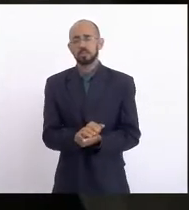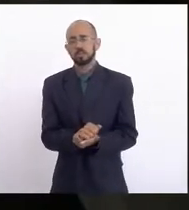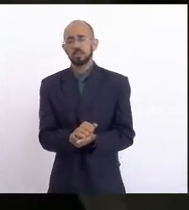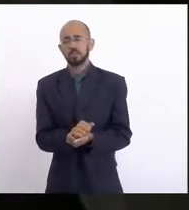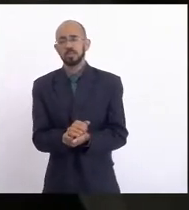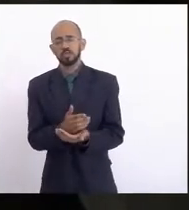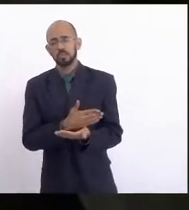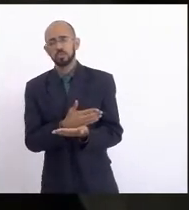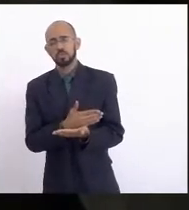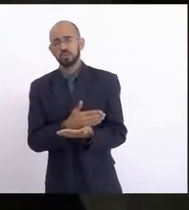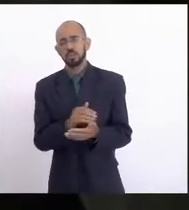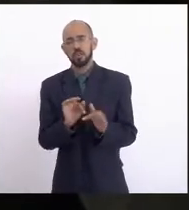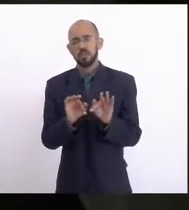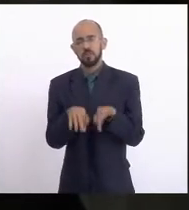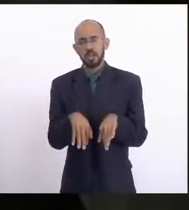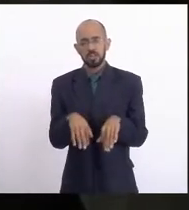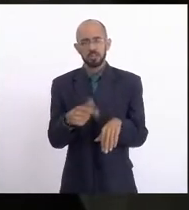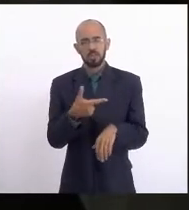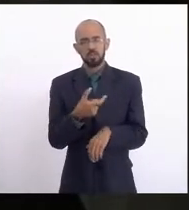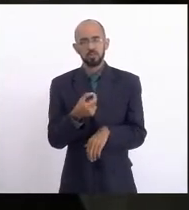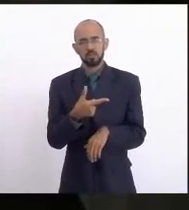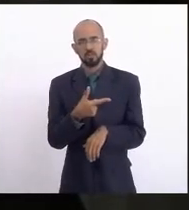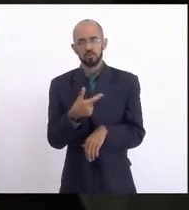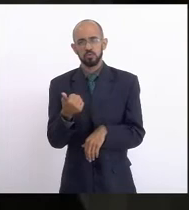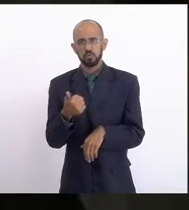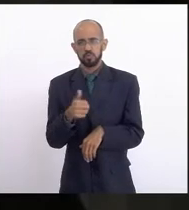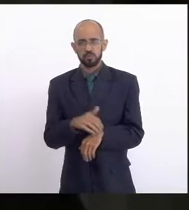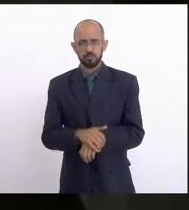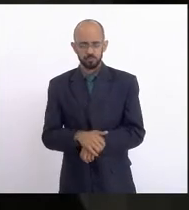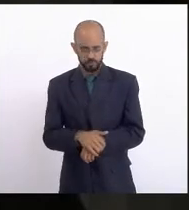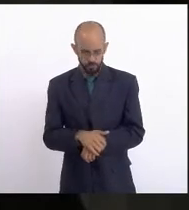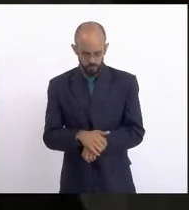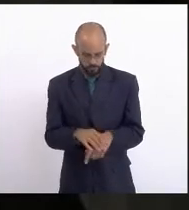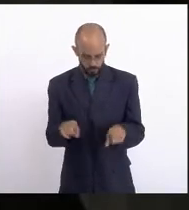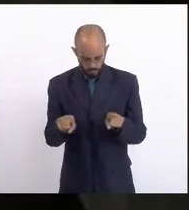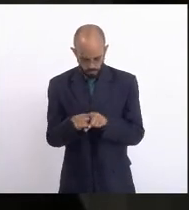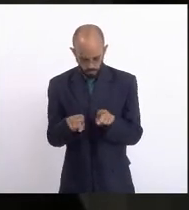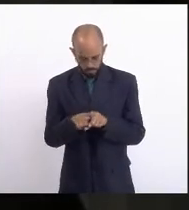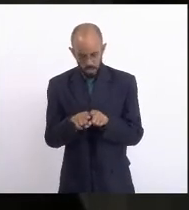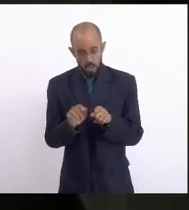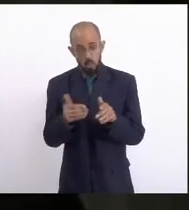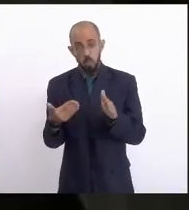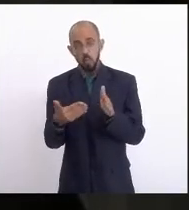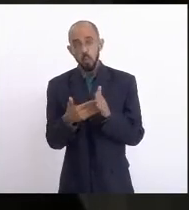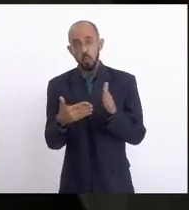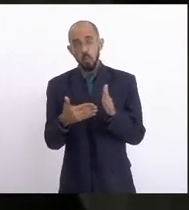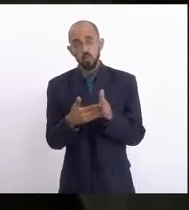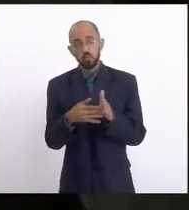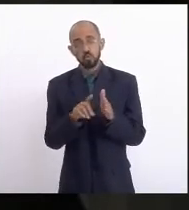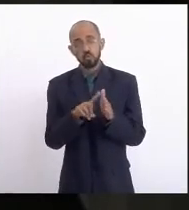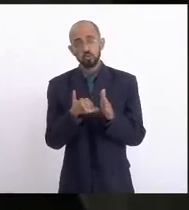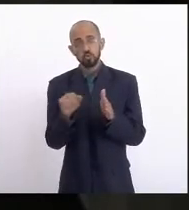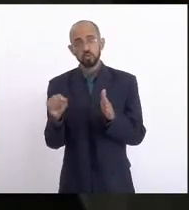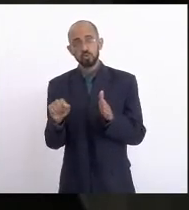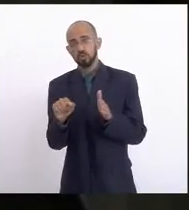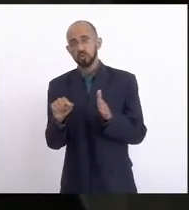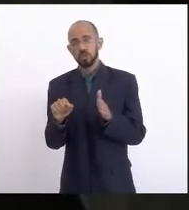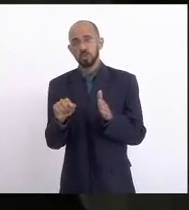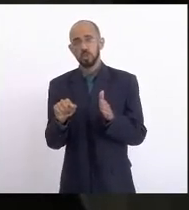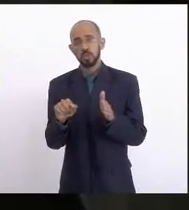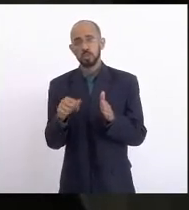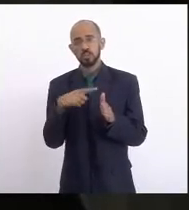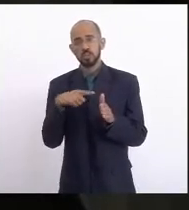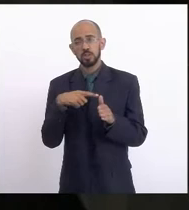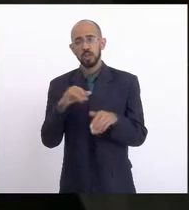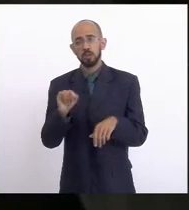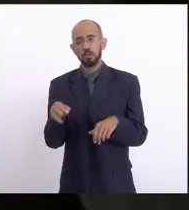de encerrar o ano. E o último dia que temos a oportunidade, no